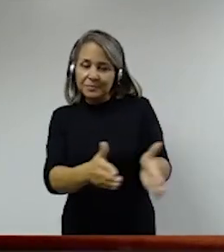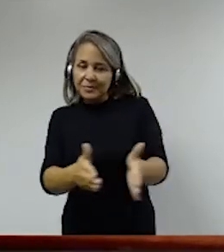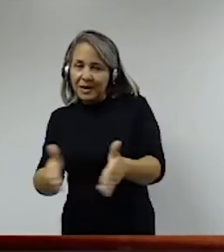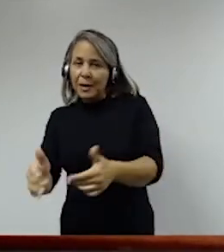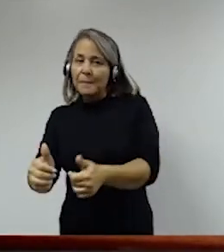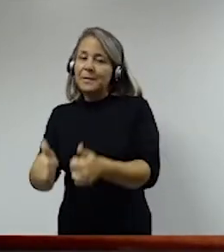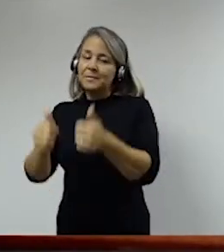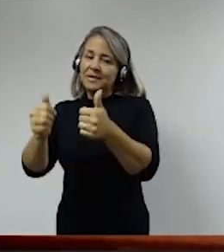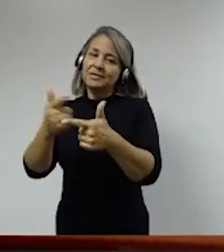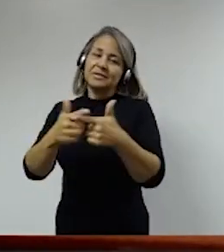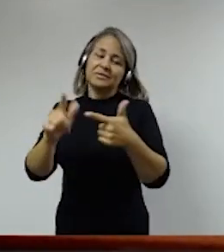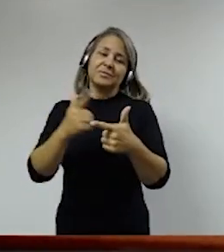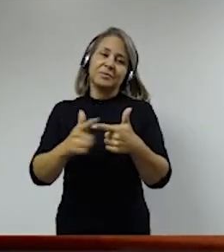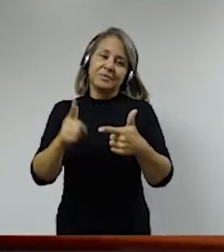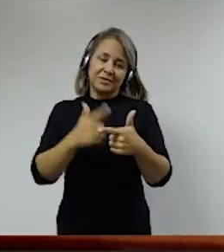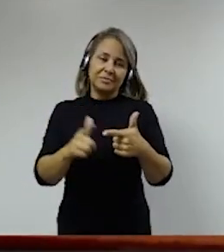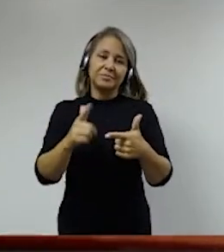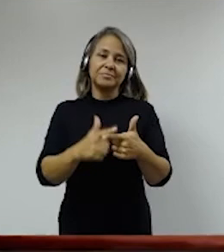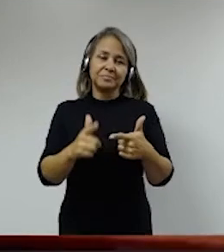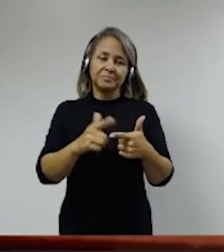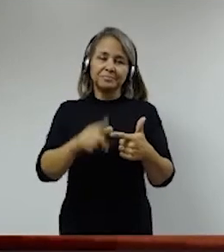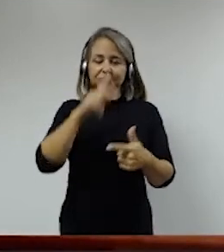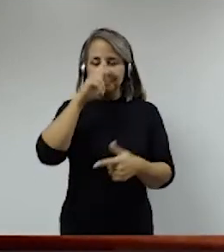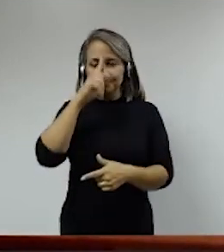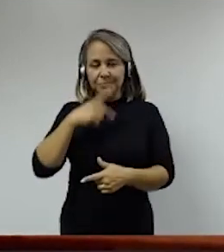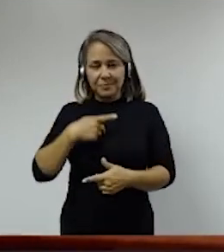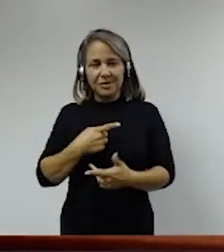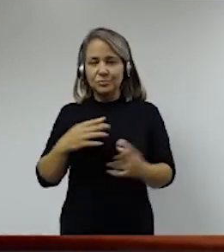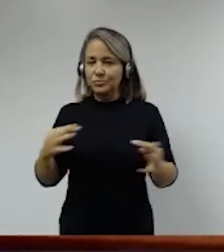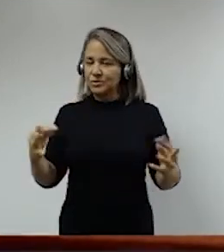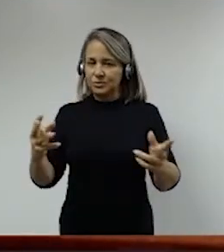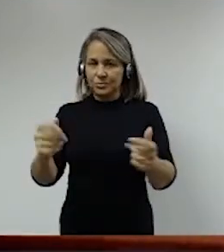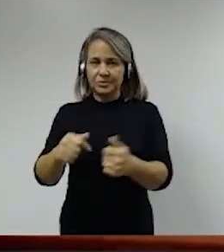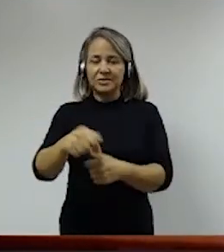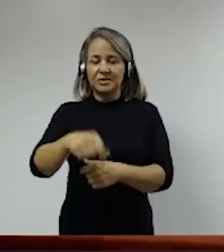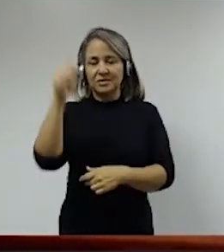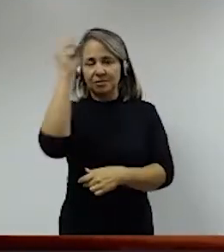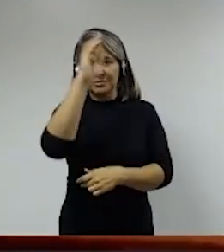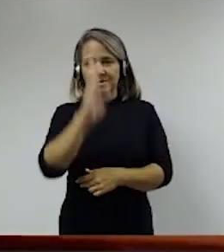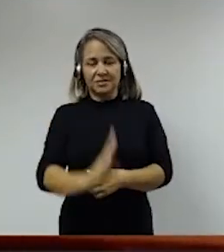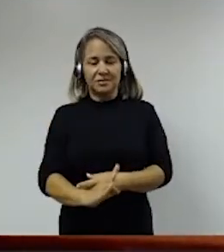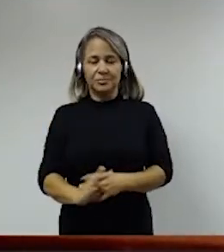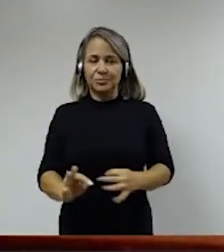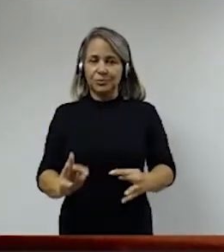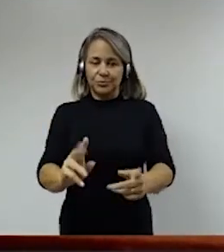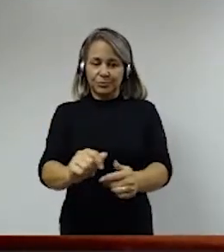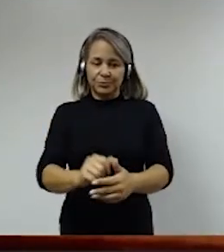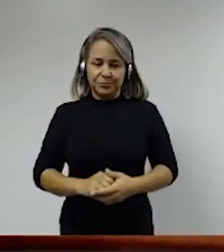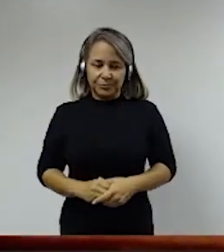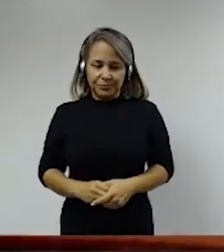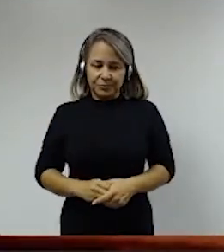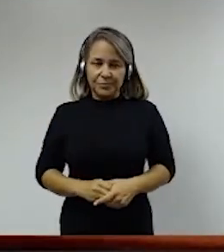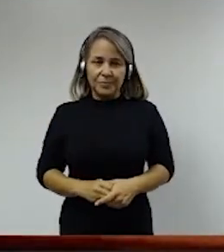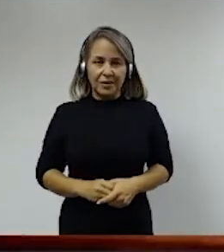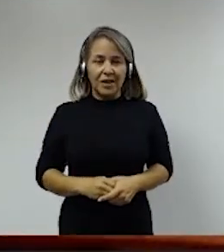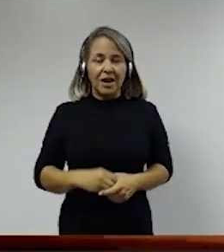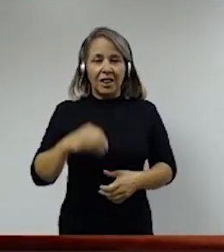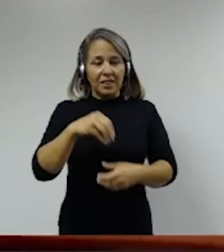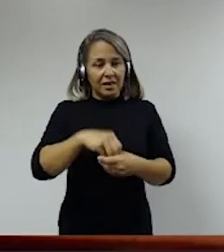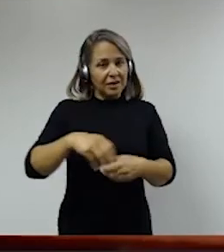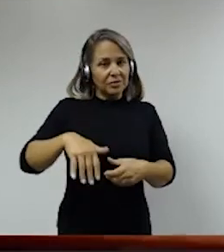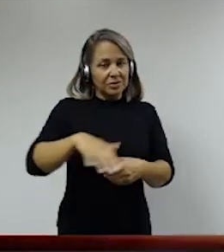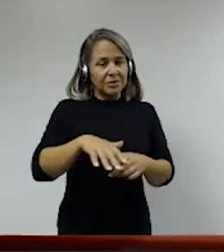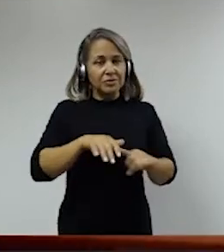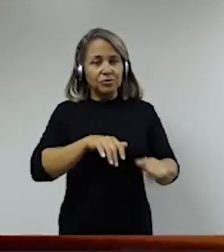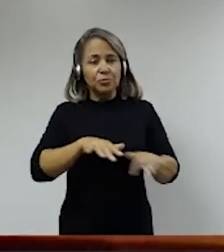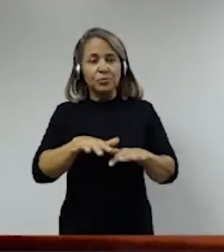o problema pessoal de todos, né, da população inteira. Enfim, e dentro de um